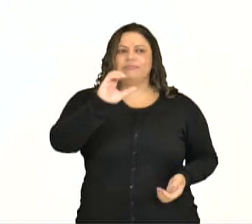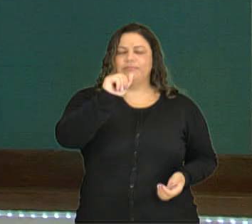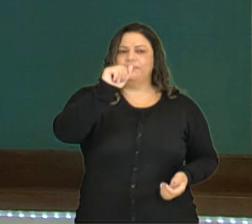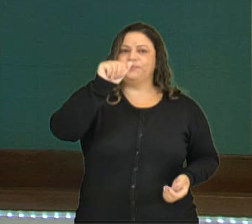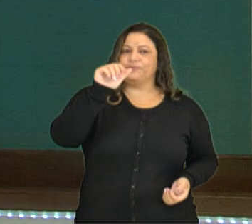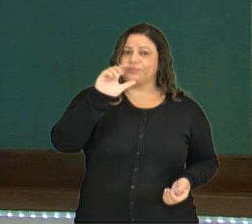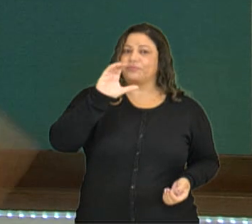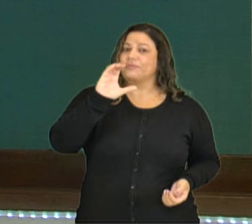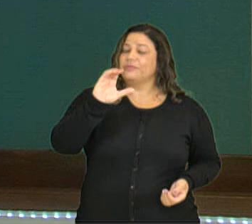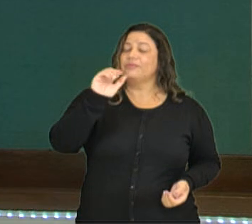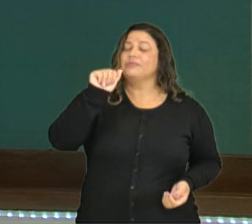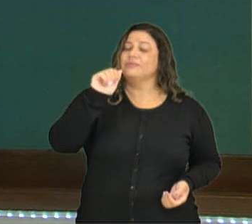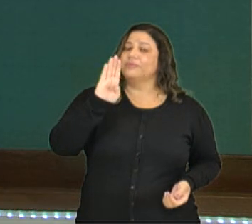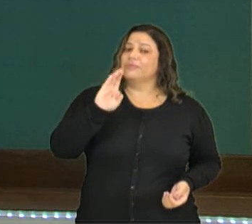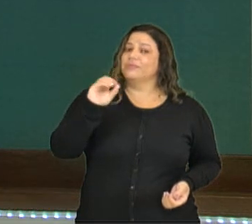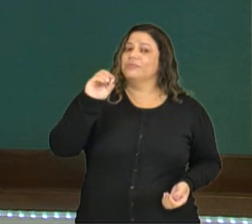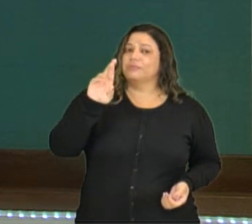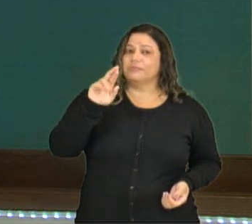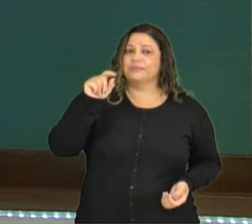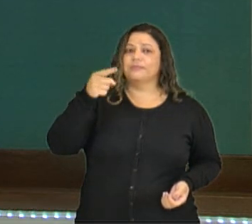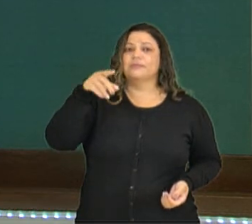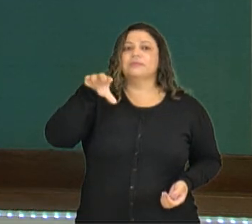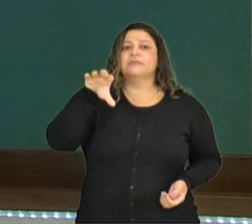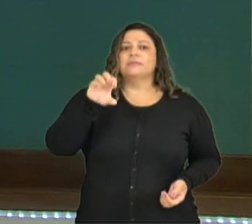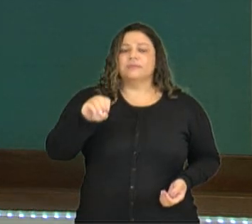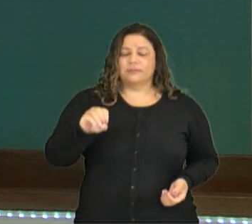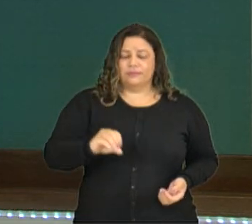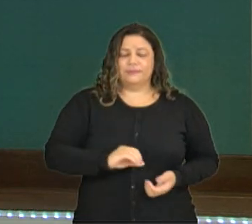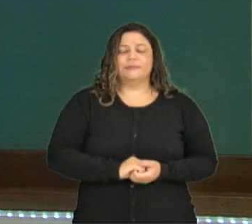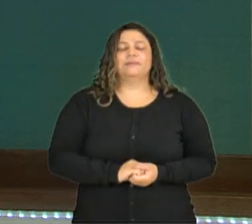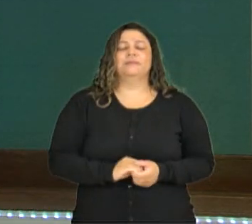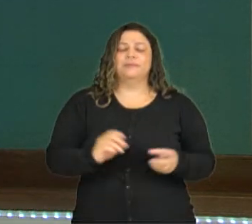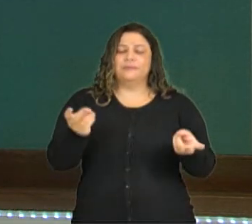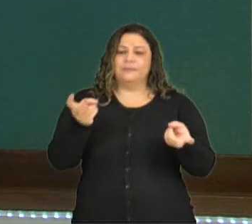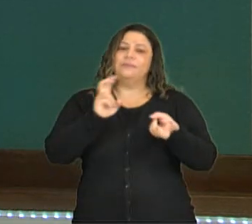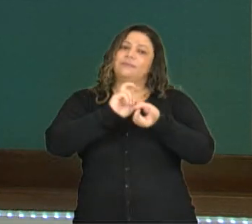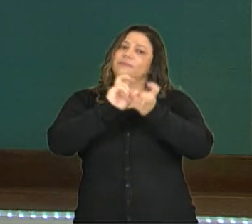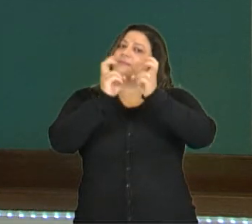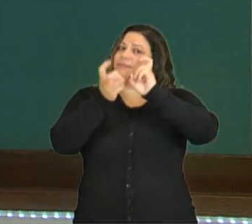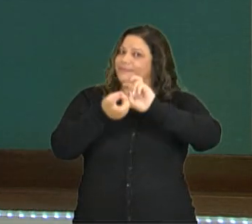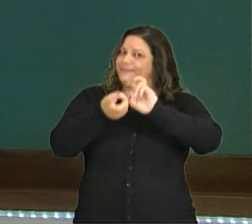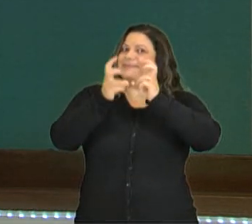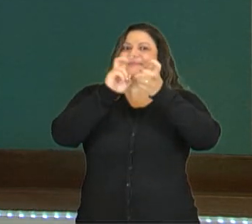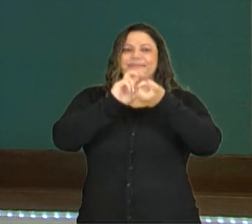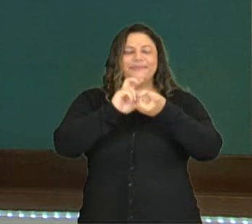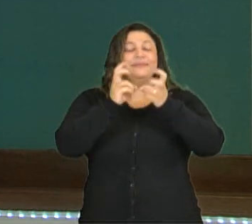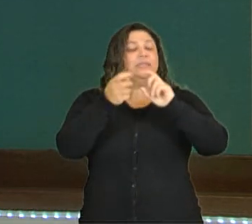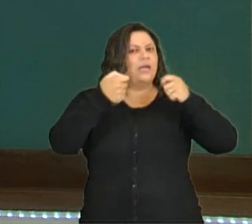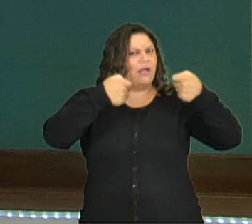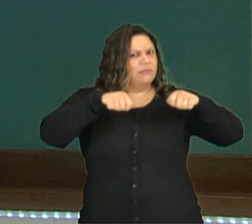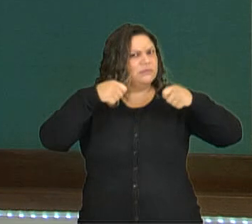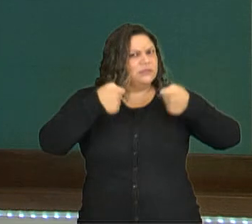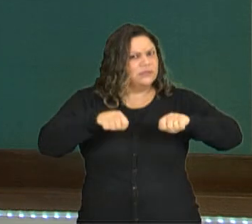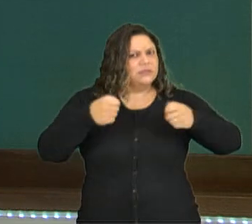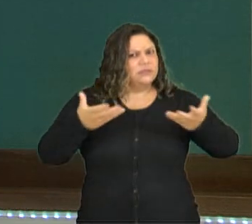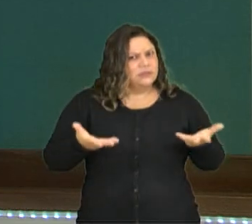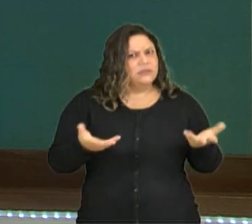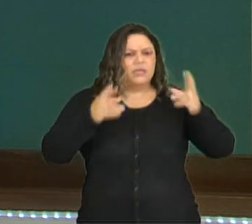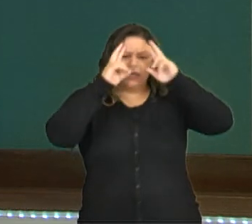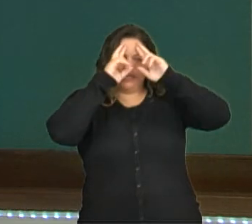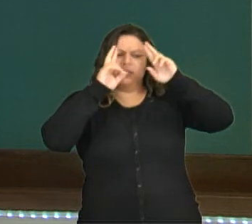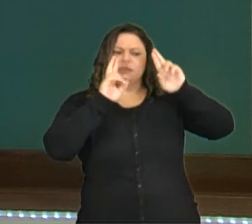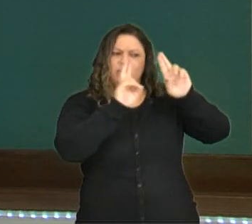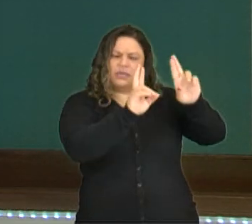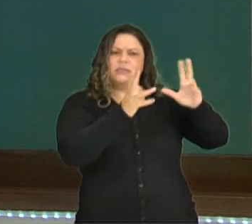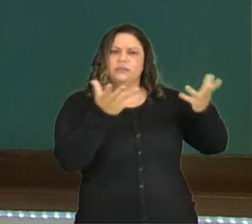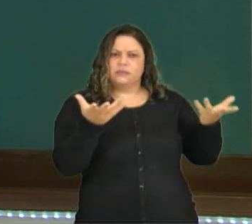colaboração. A capoeira ela é uma luta em que eles precisam ser colaborativos. Vocês vão ver que é uma modalidade que se respeita muito